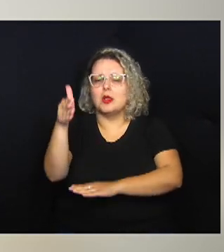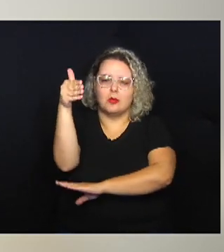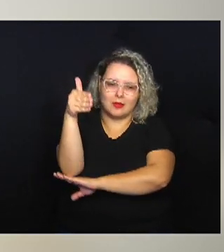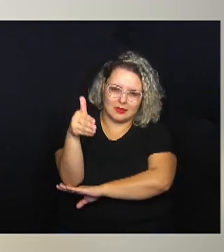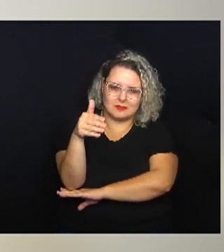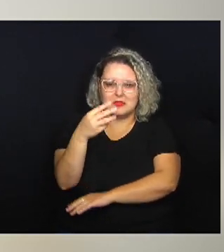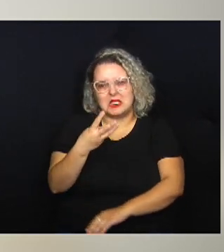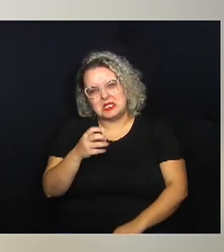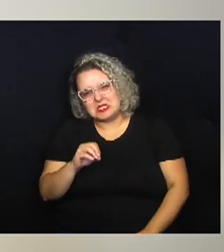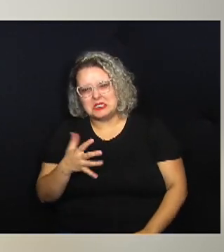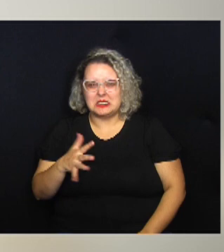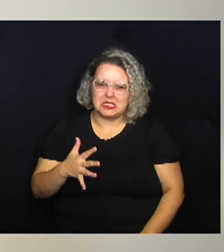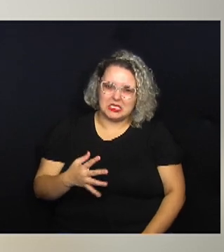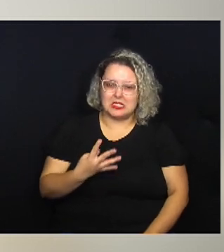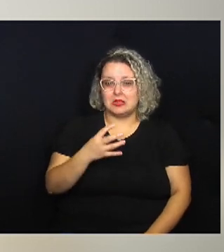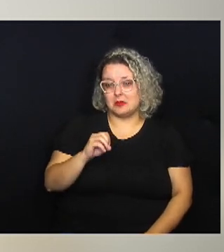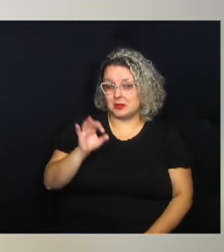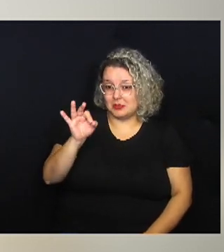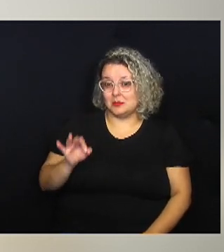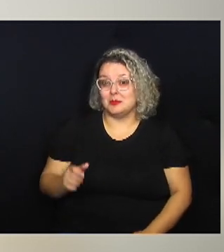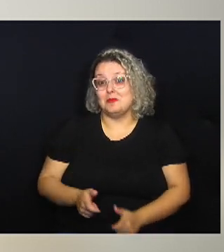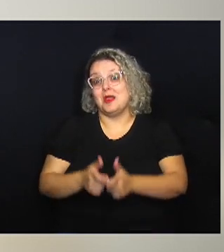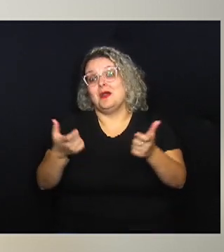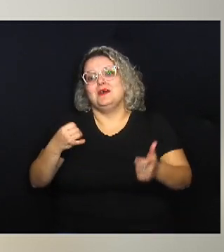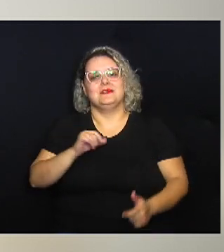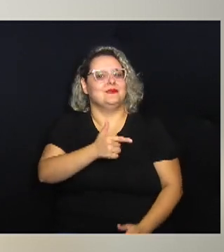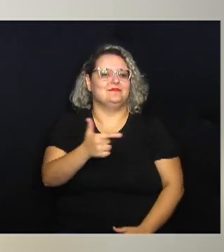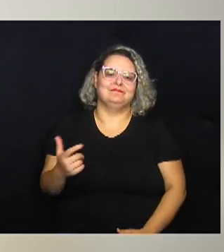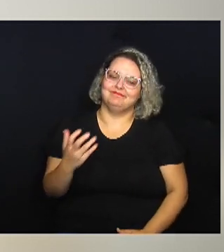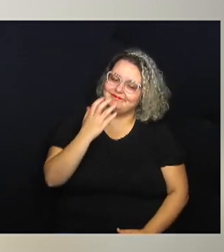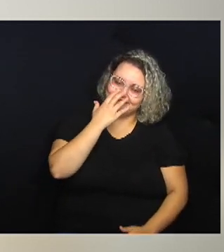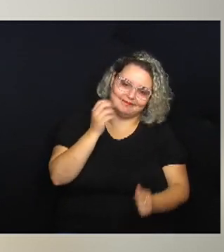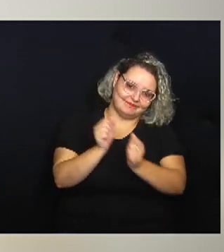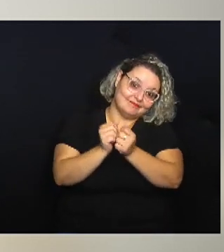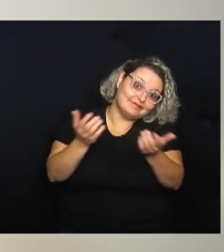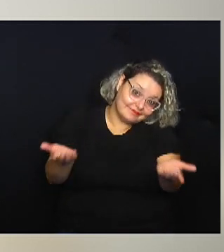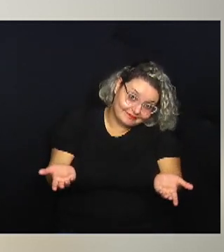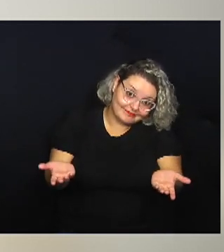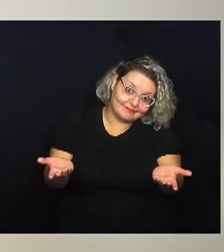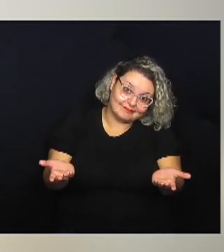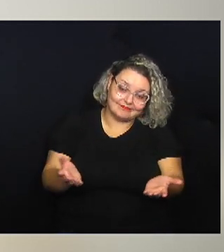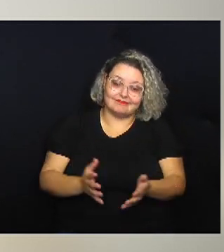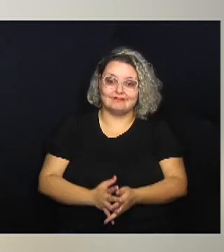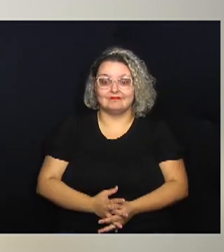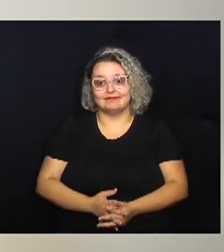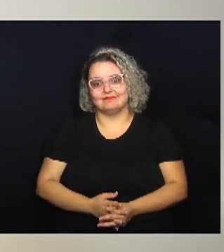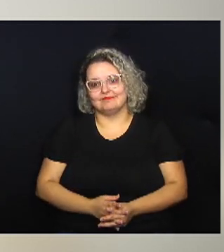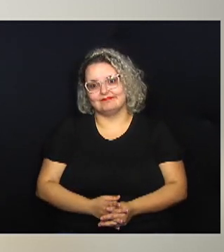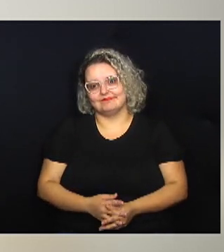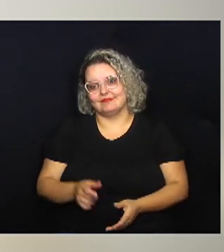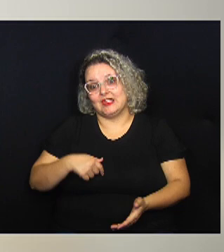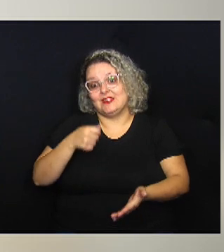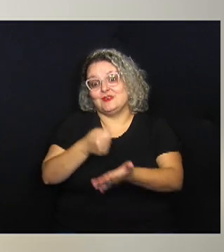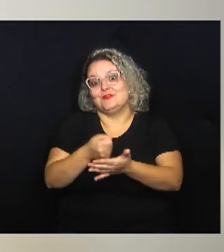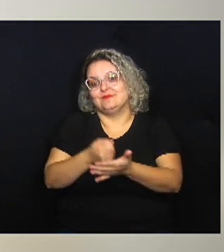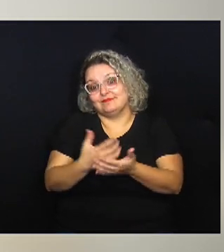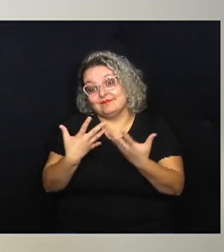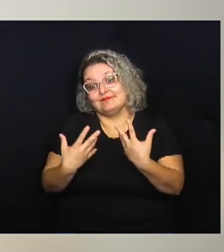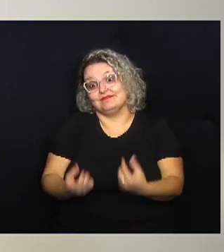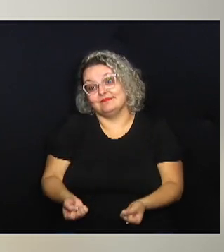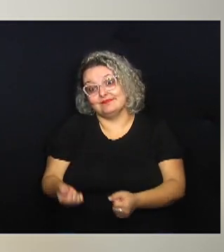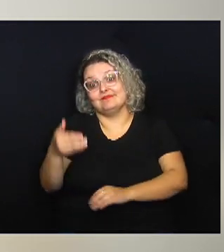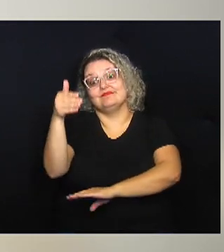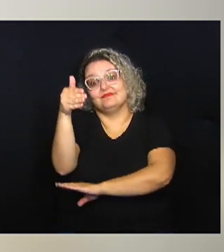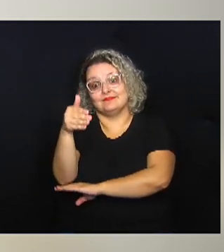30 40% maior do que eu teria se não tivesse um cachorro comigo eu sou obrigado a aceitar apenas os